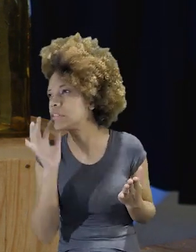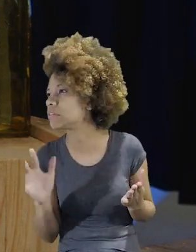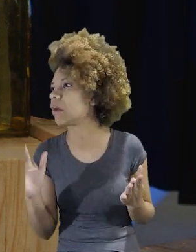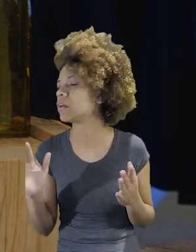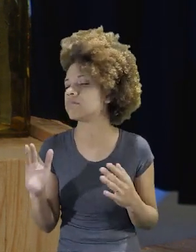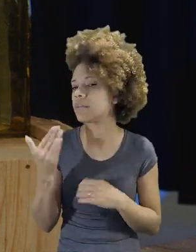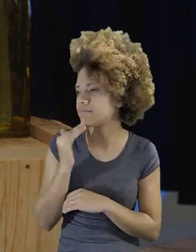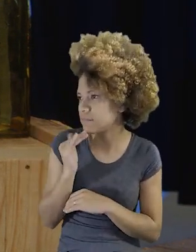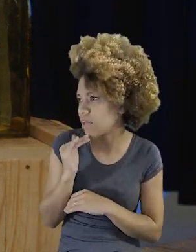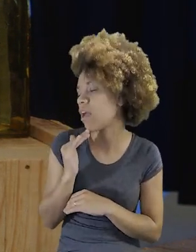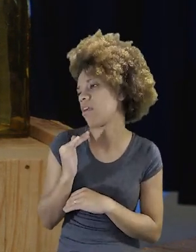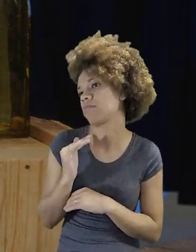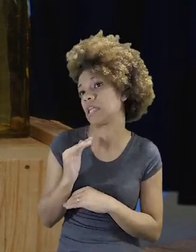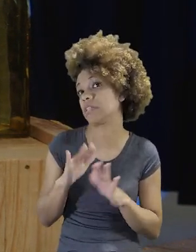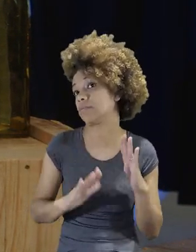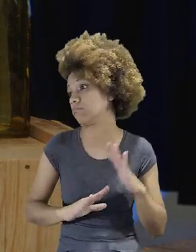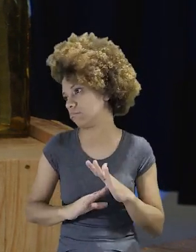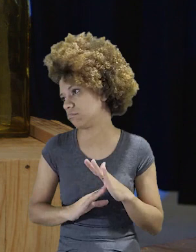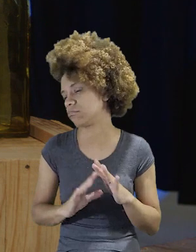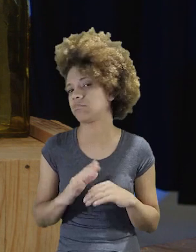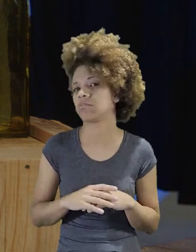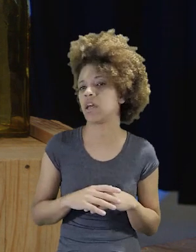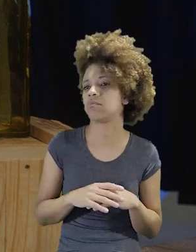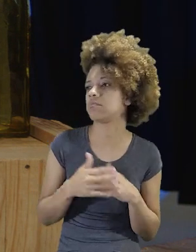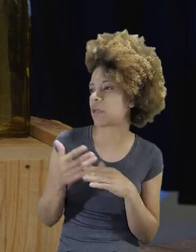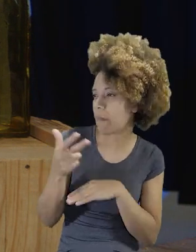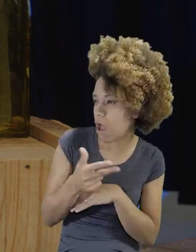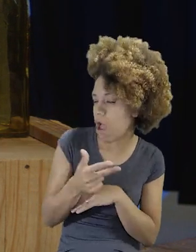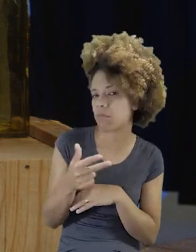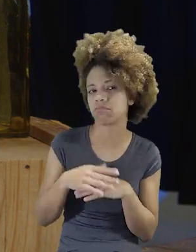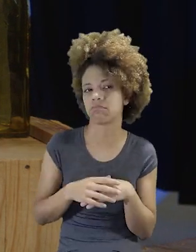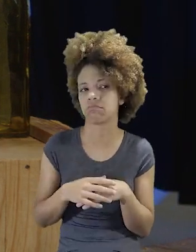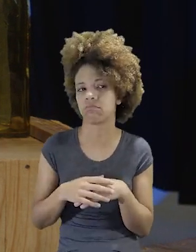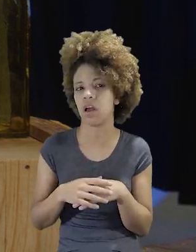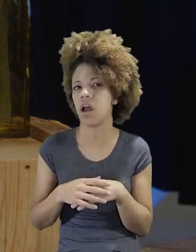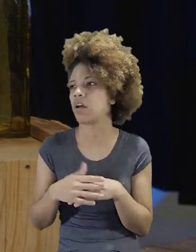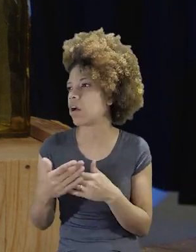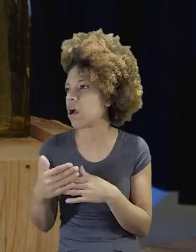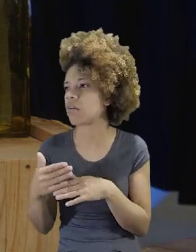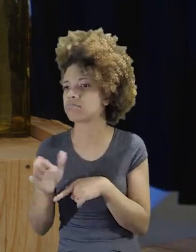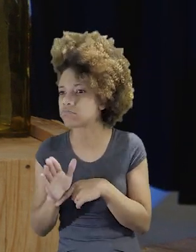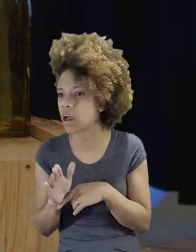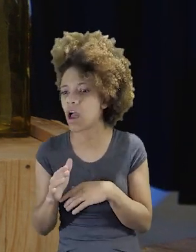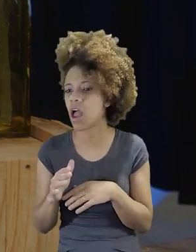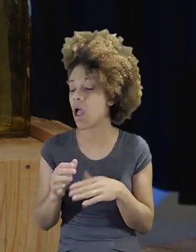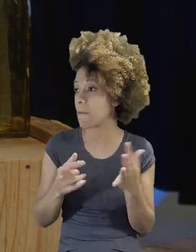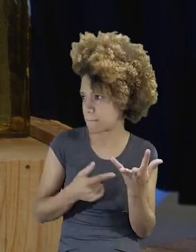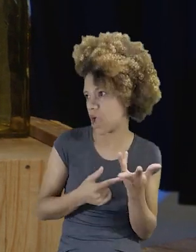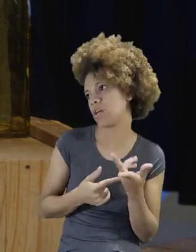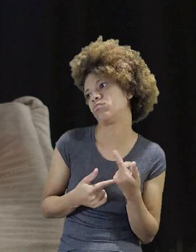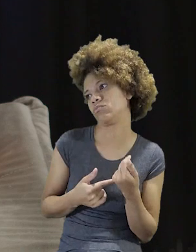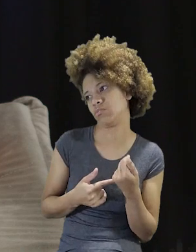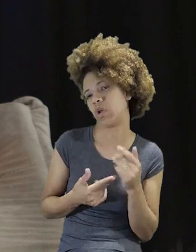entender que às vezes algo exagerado seja no Rap seja na comédia no cinema já